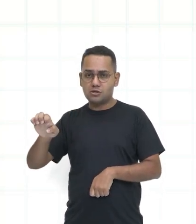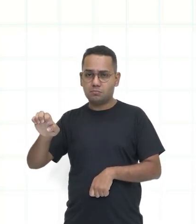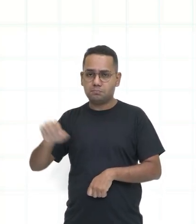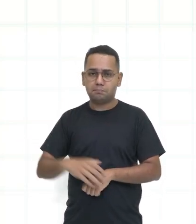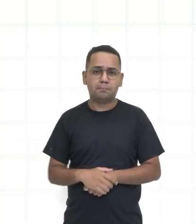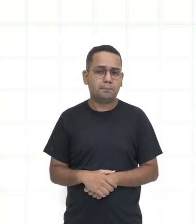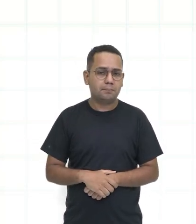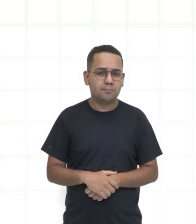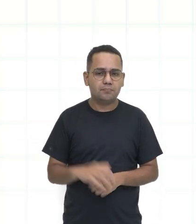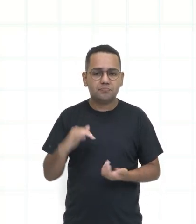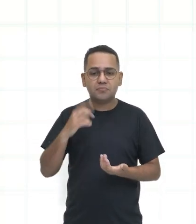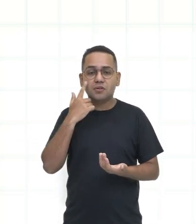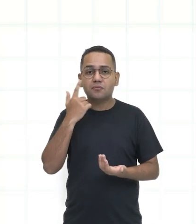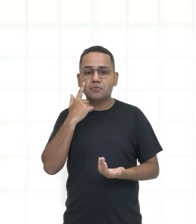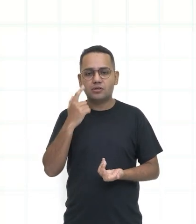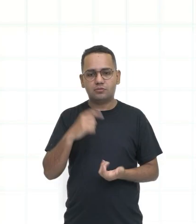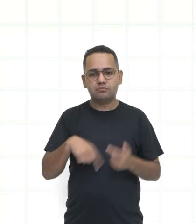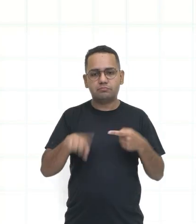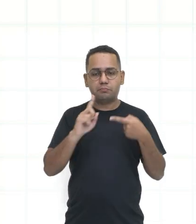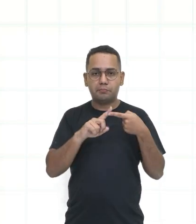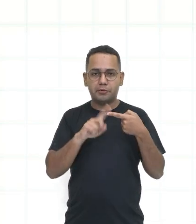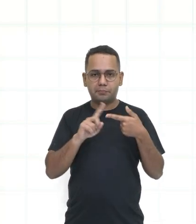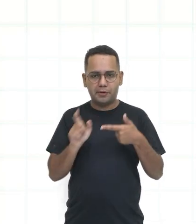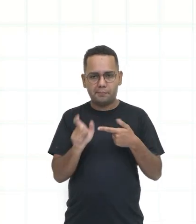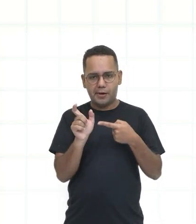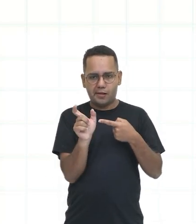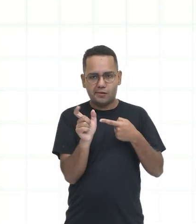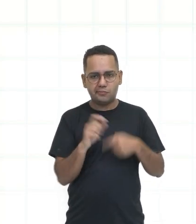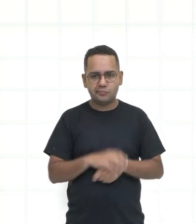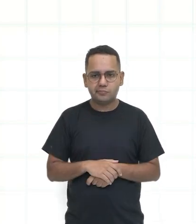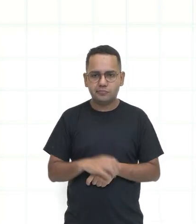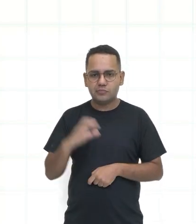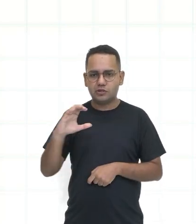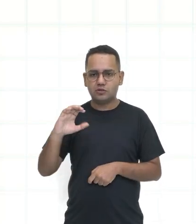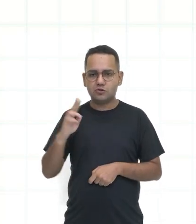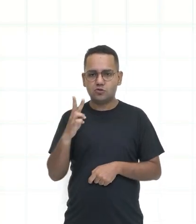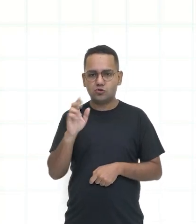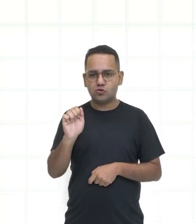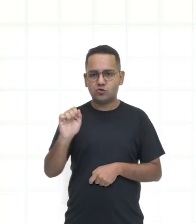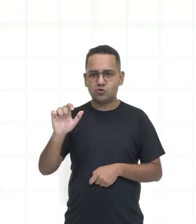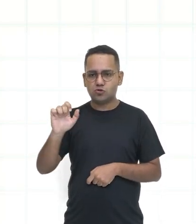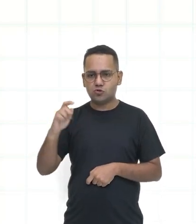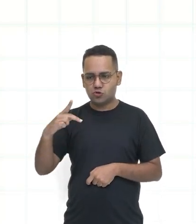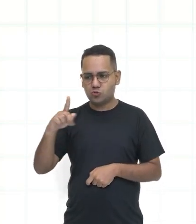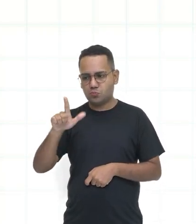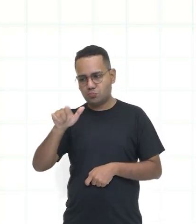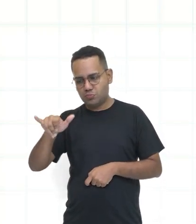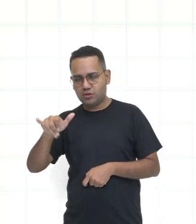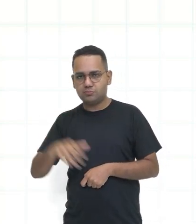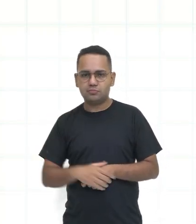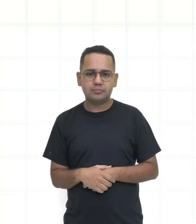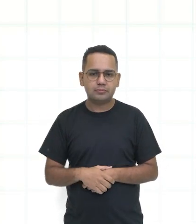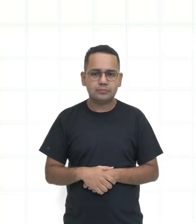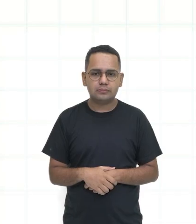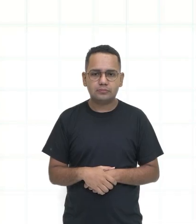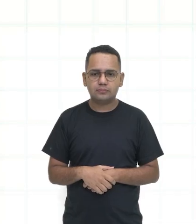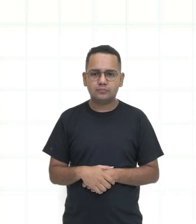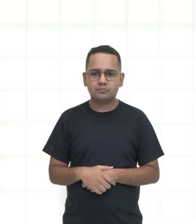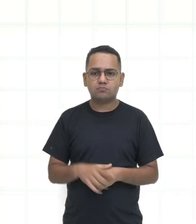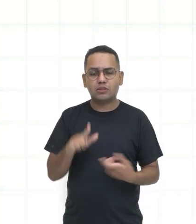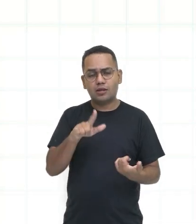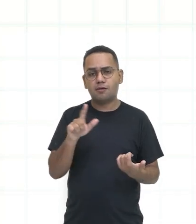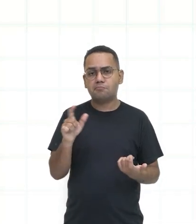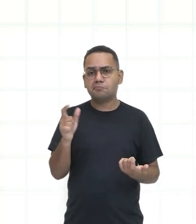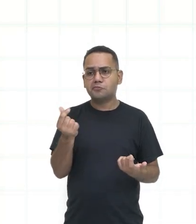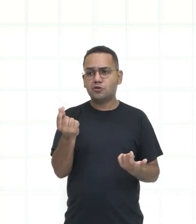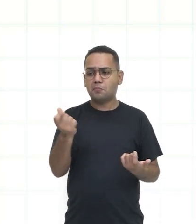tá? Por exemplo, aqui, cheap, cheaply, aqui é o único exemplo que foge um pouquinho da regra, né? Cheap, cheaply, cheap é